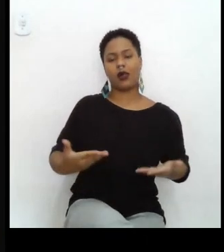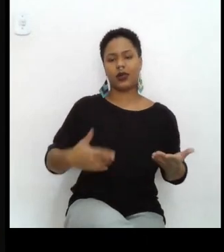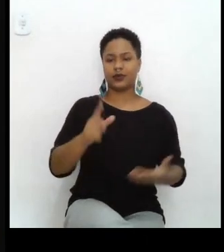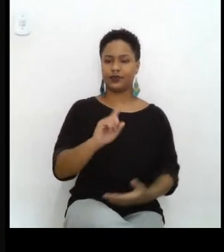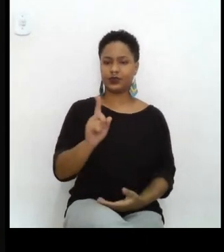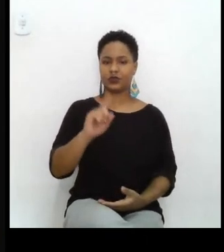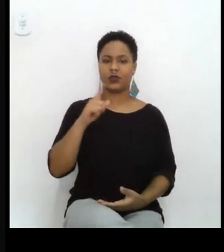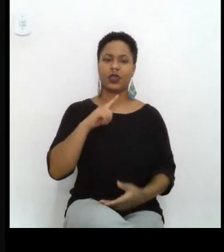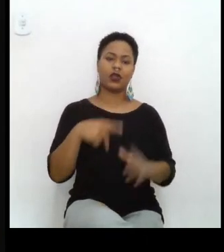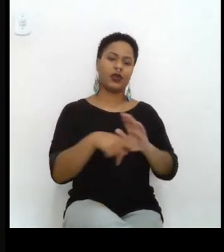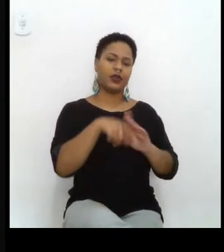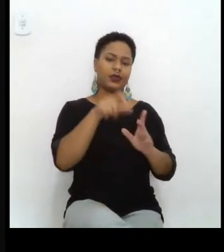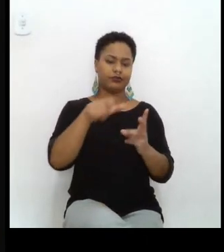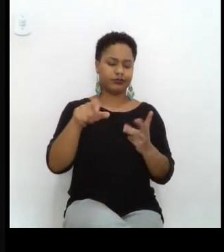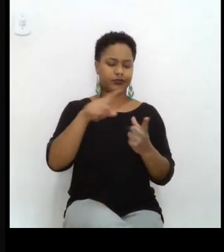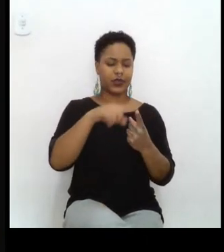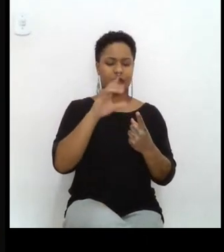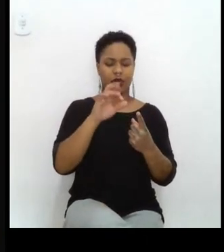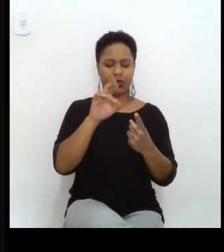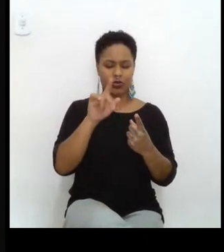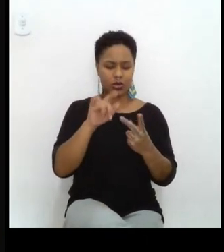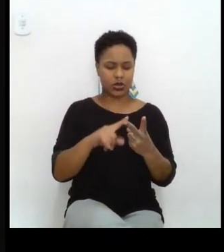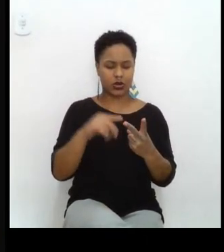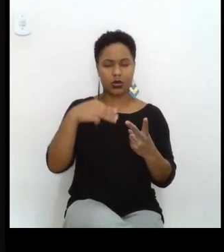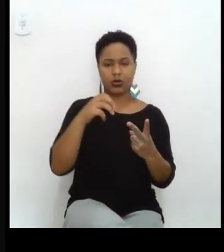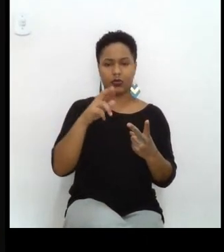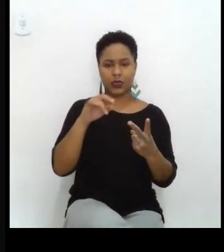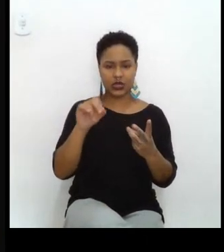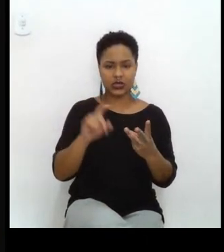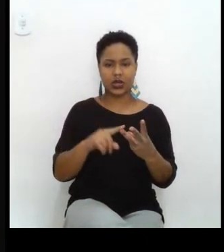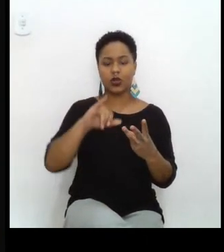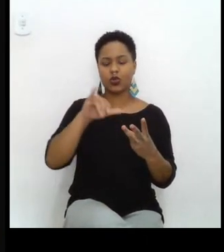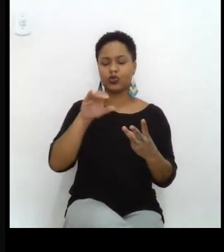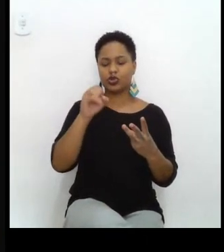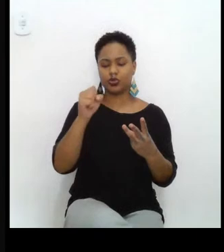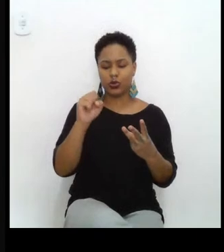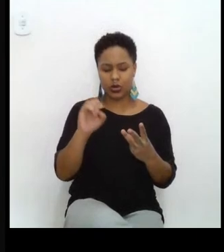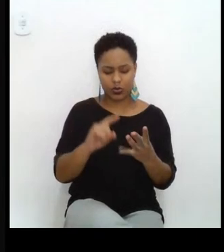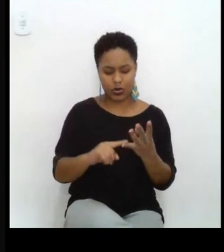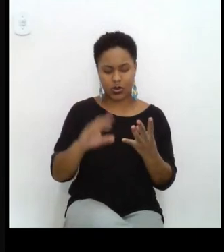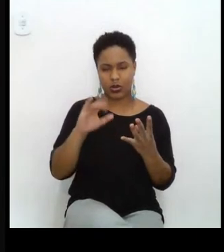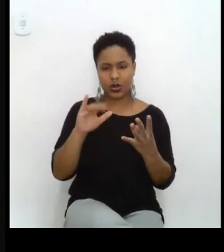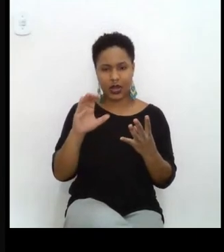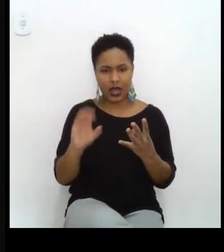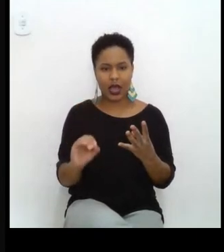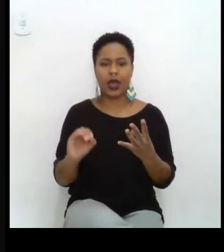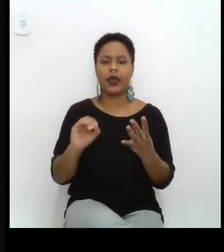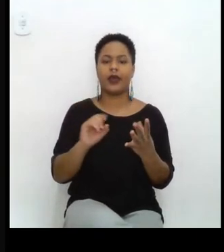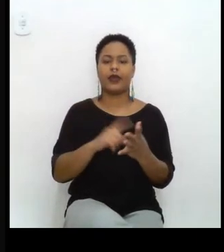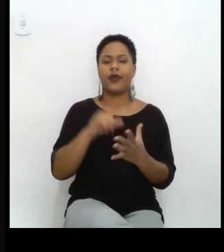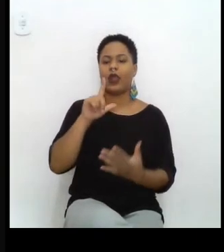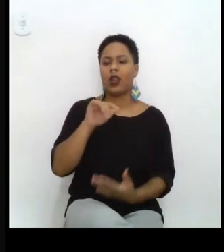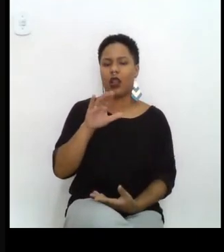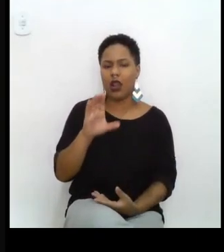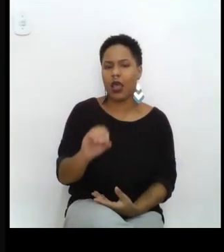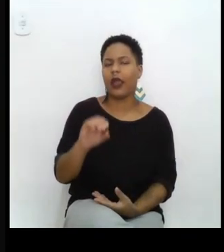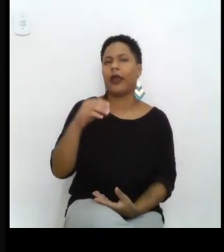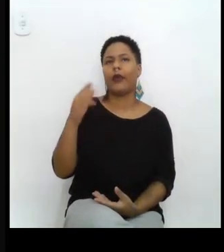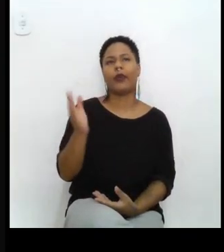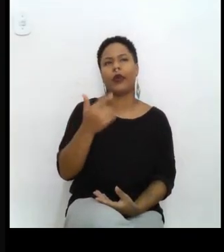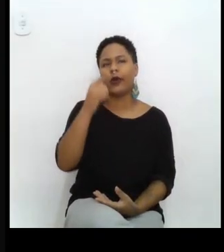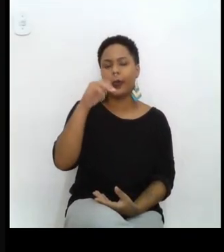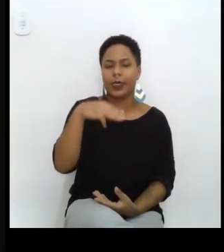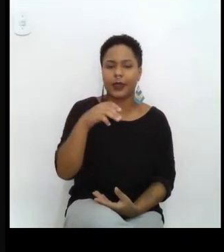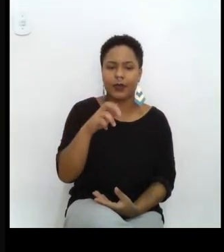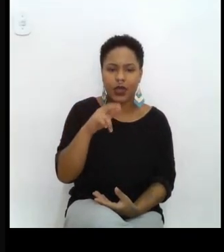Carolina Marcelo João Caio André e Fábio saía João Vito Carmine Léo Mariana Pedro Sabrina Holanda e